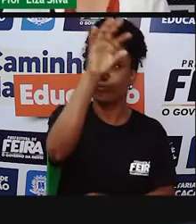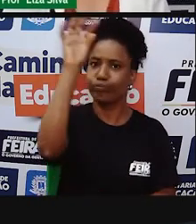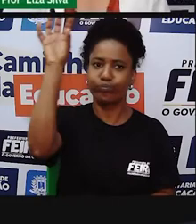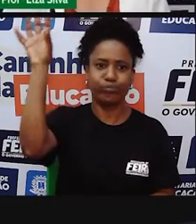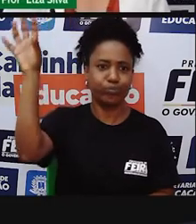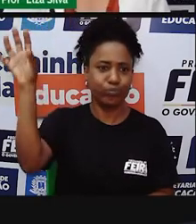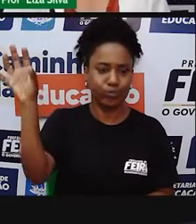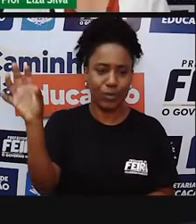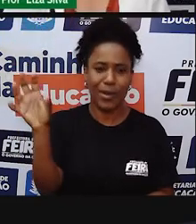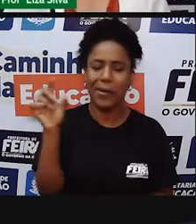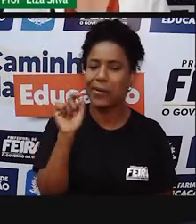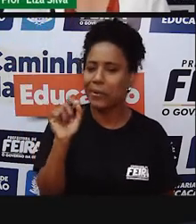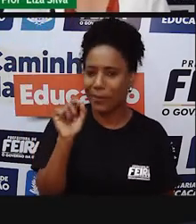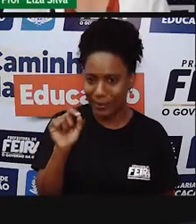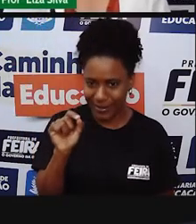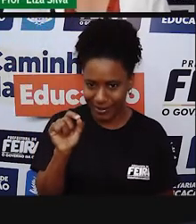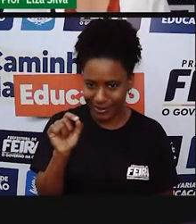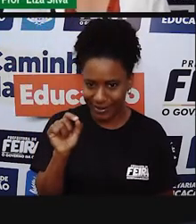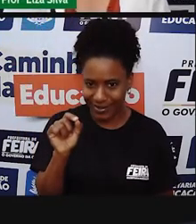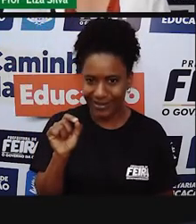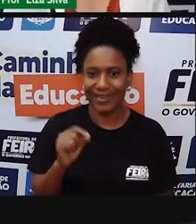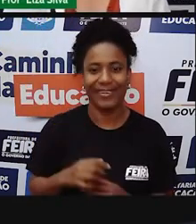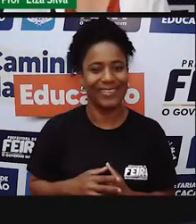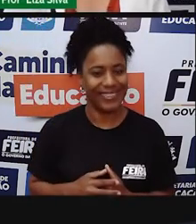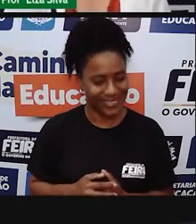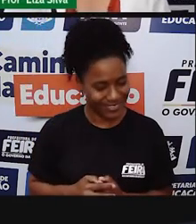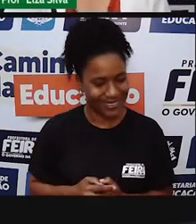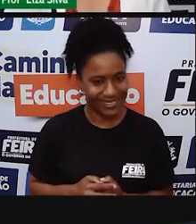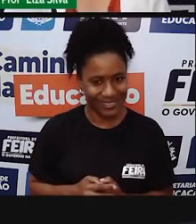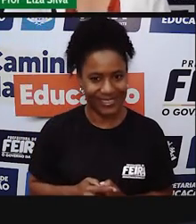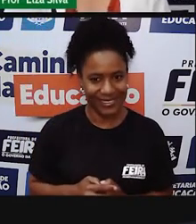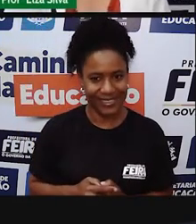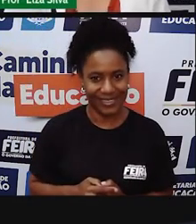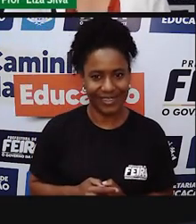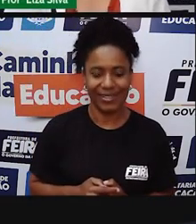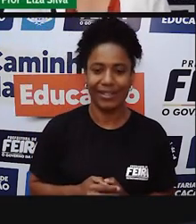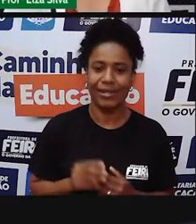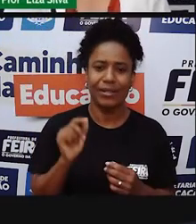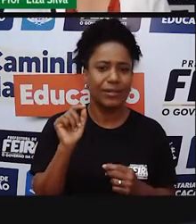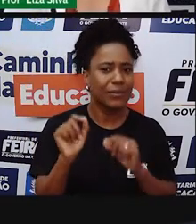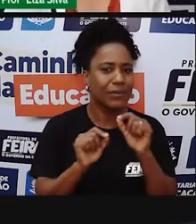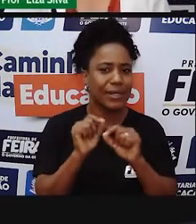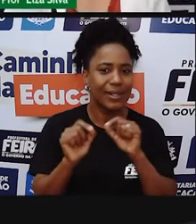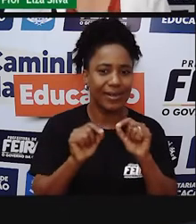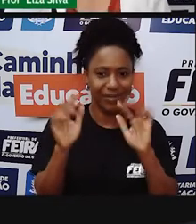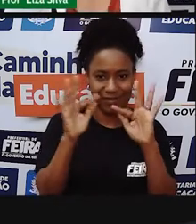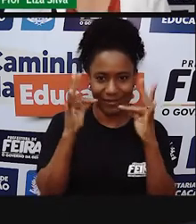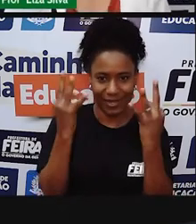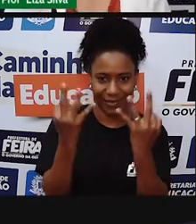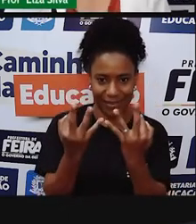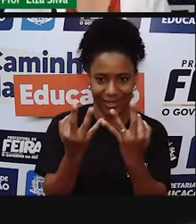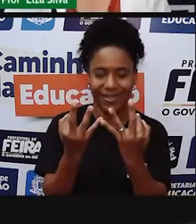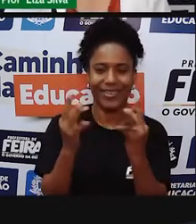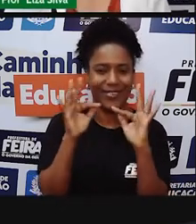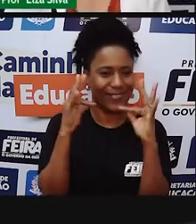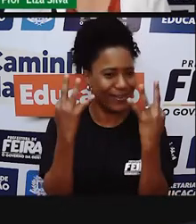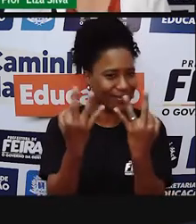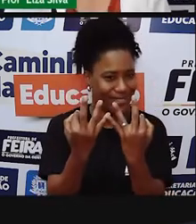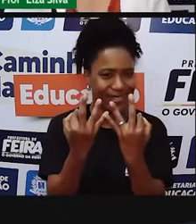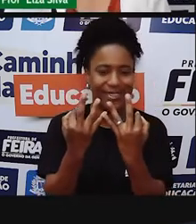Árvore genealógica. É isso mesmo. Árvore genealógica. Isso mesmo, faz três vezes. Árvore genealógica.